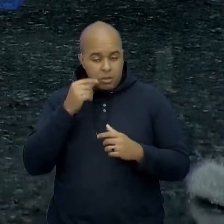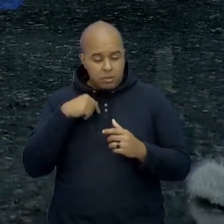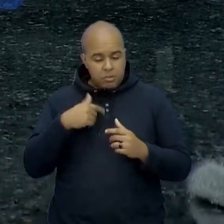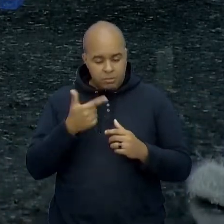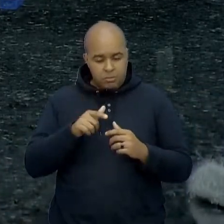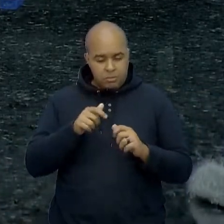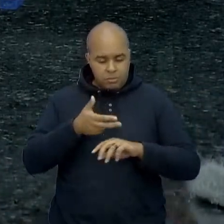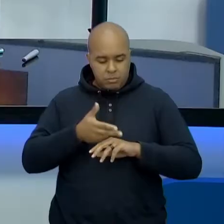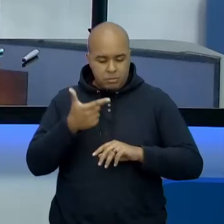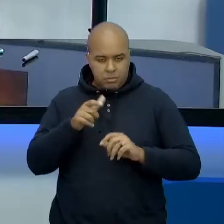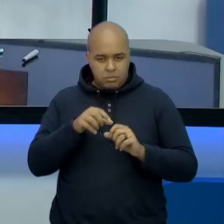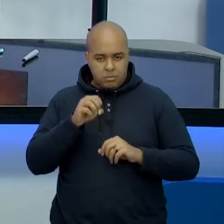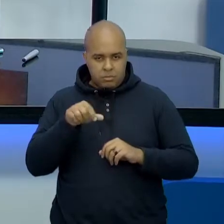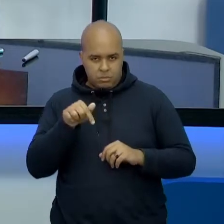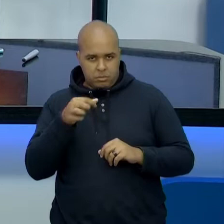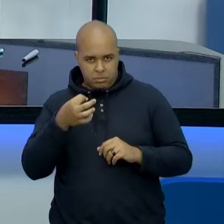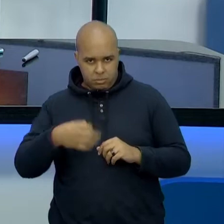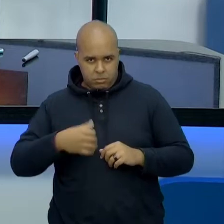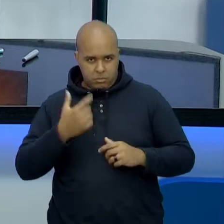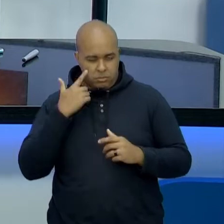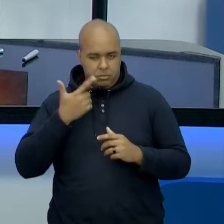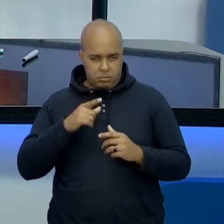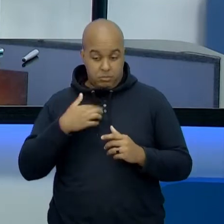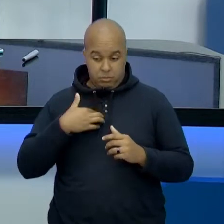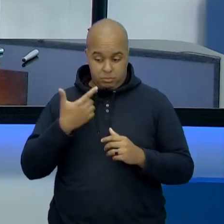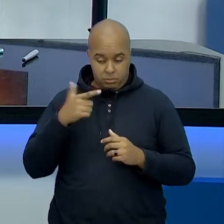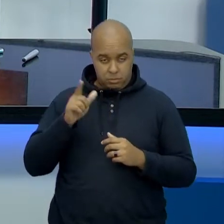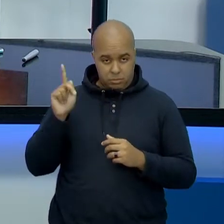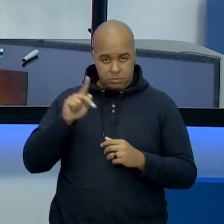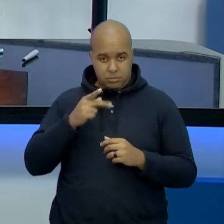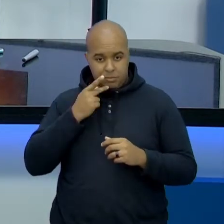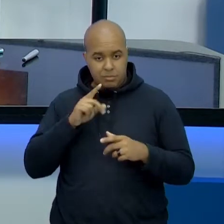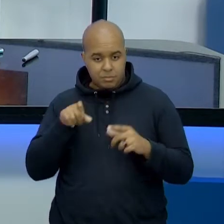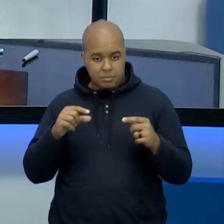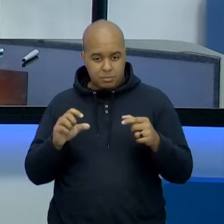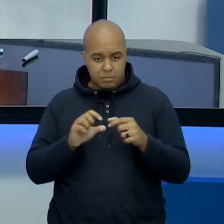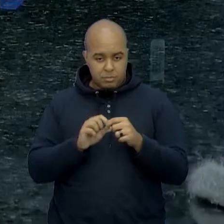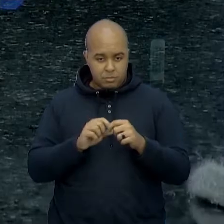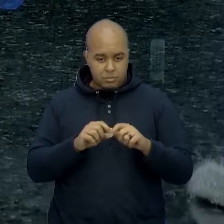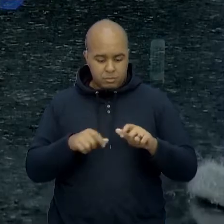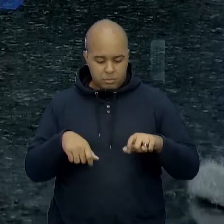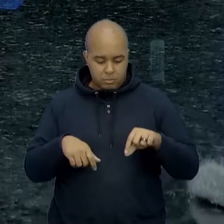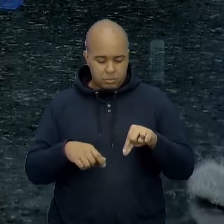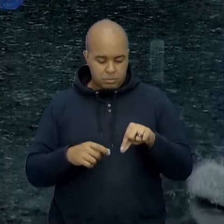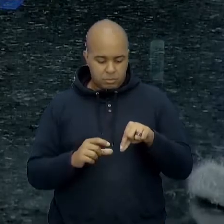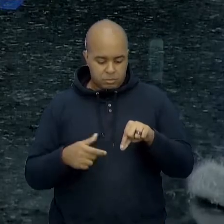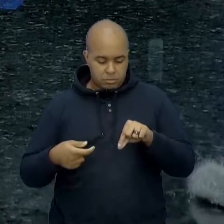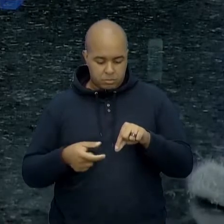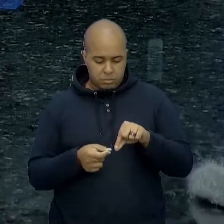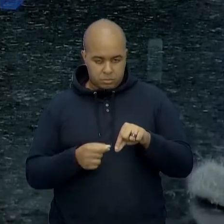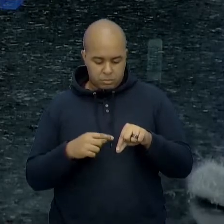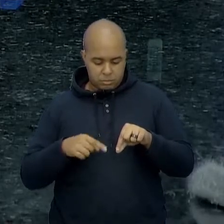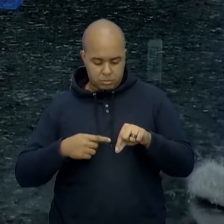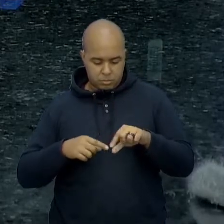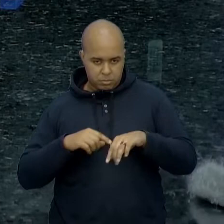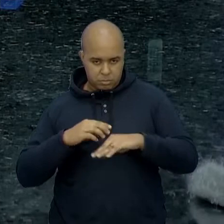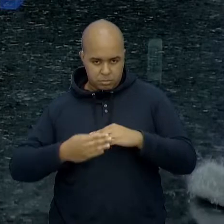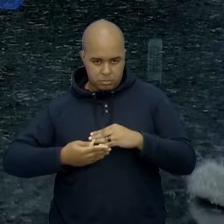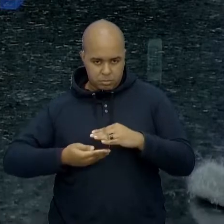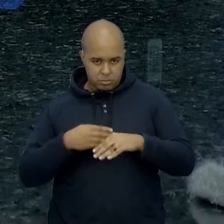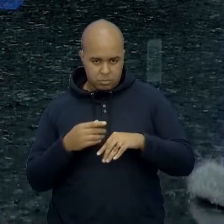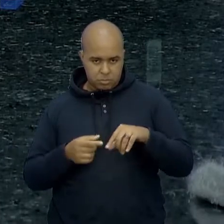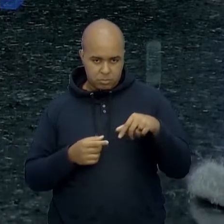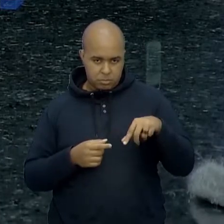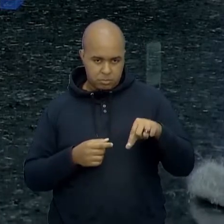esse que deu certo foi com 0,7, tá? Aí você tem que ligar a tensão passando aí, né? Uma no